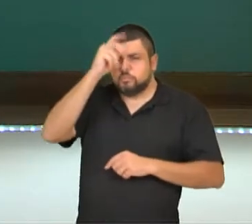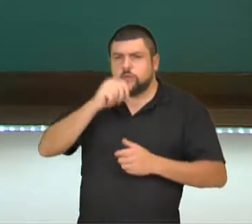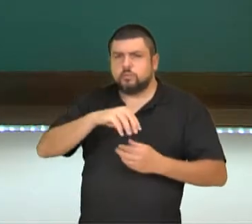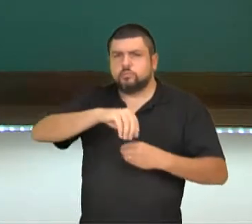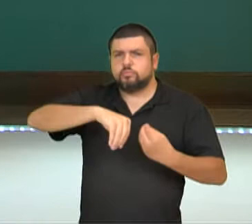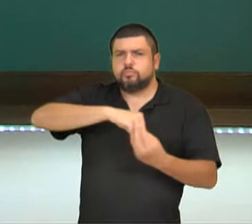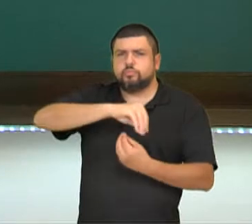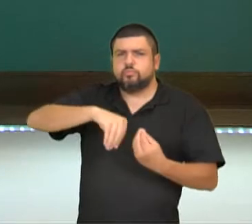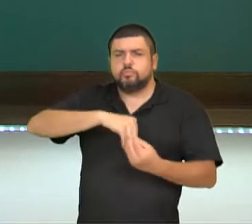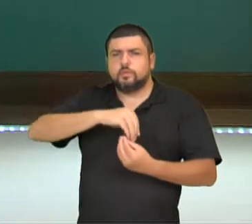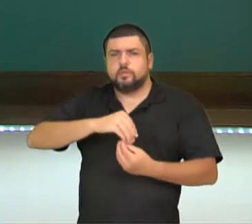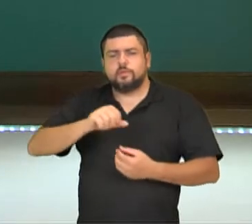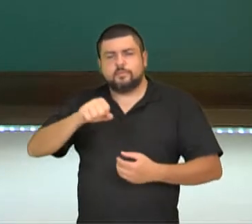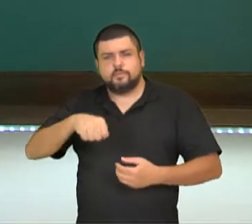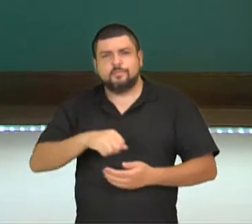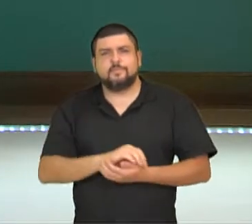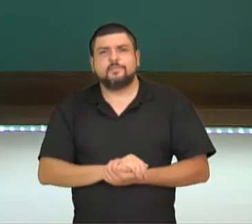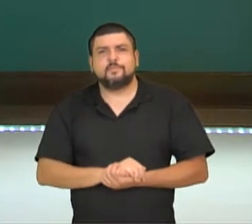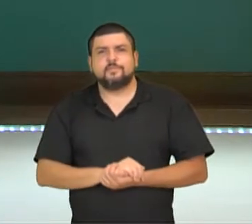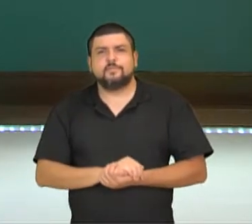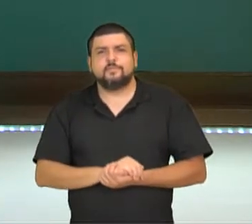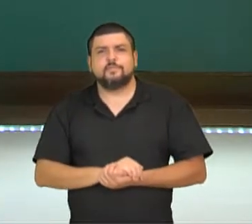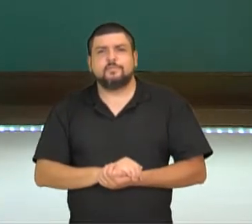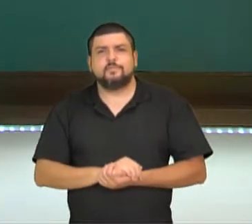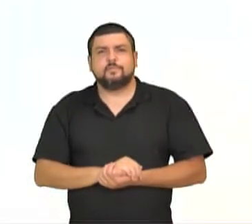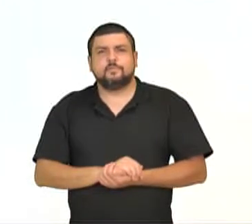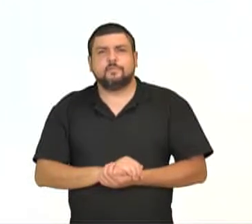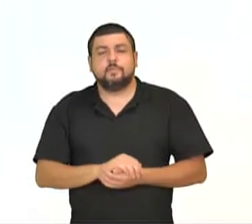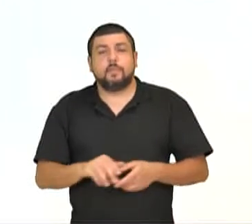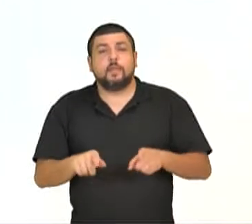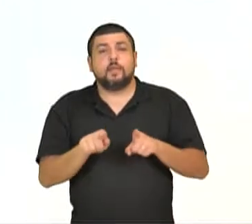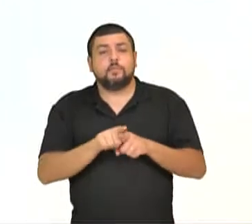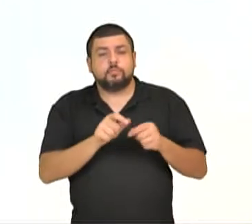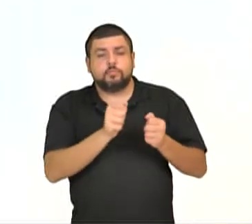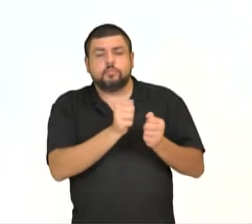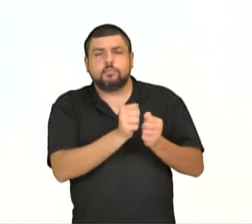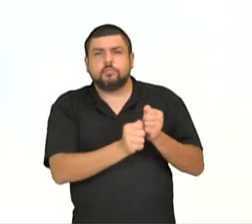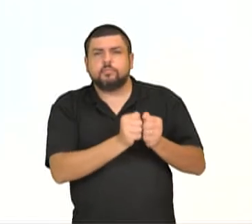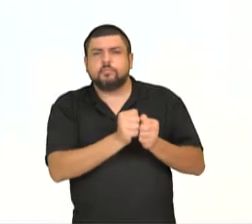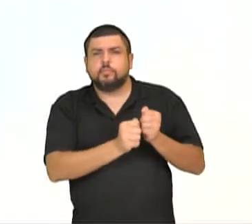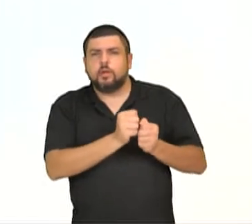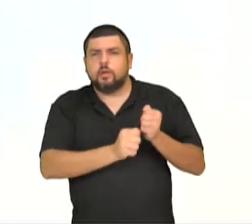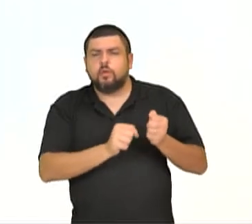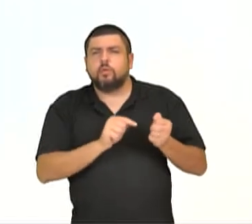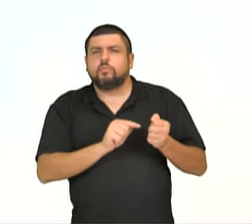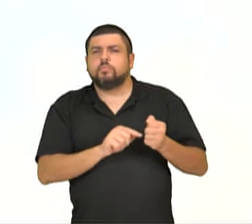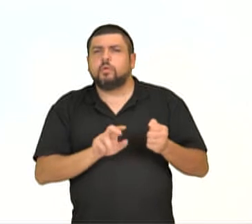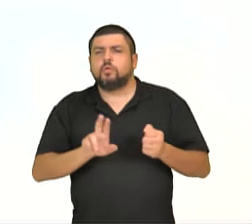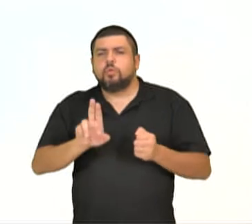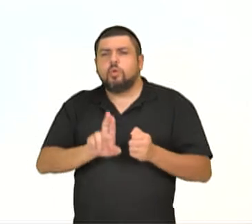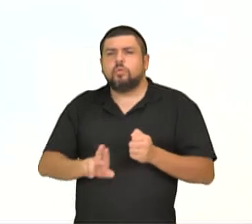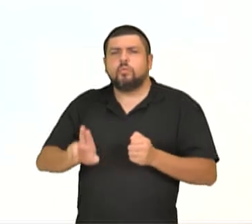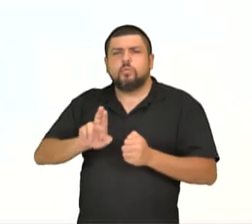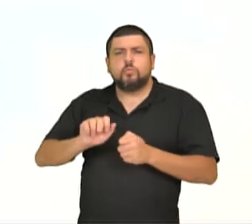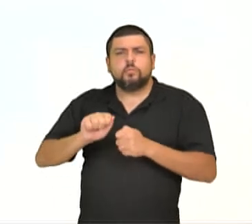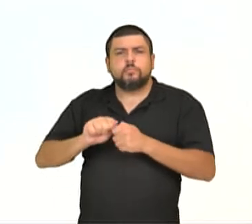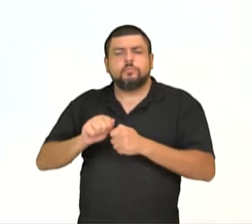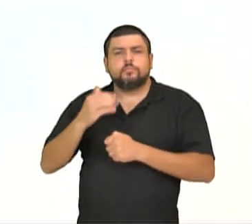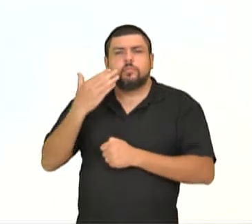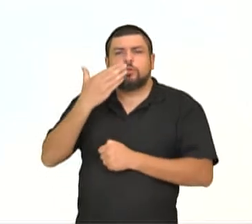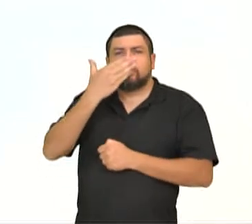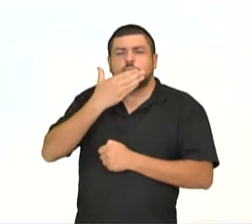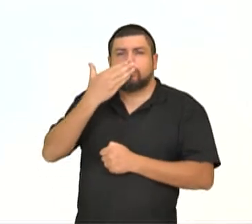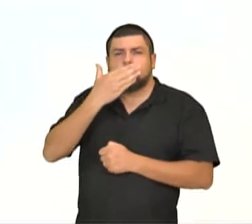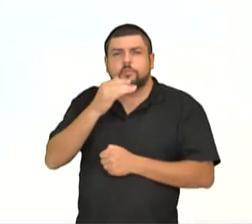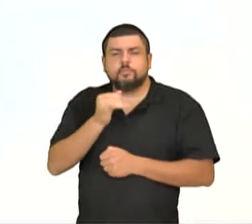grega tá ok? Além dos pratos salgados, o arroz também é ingrediente de doces tradicionais brasileiros,